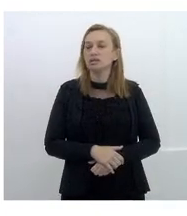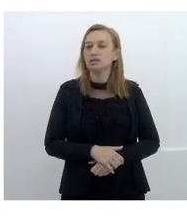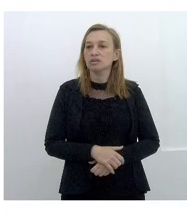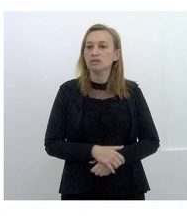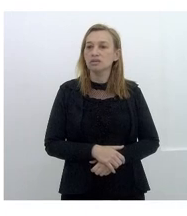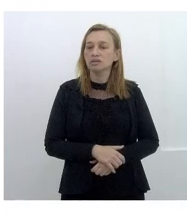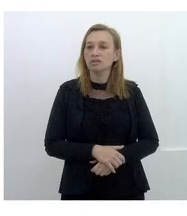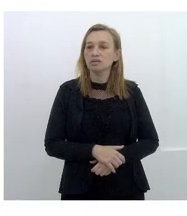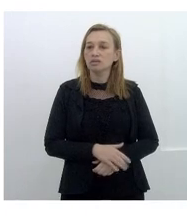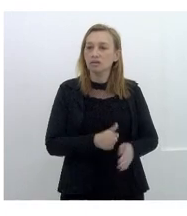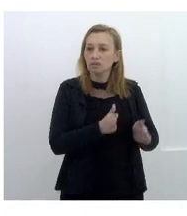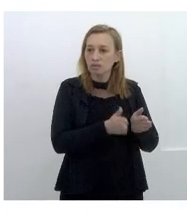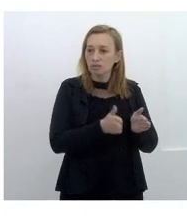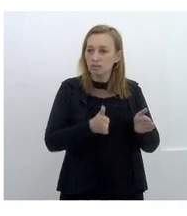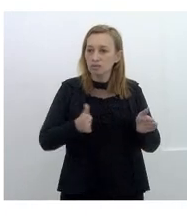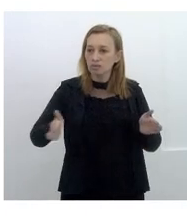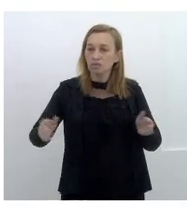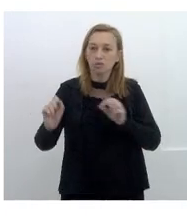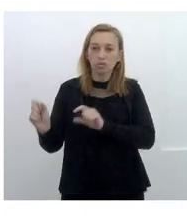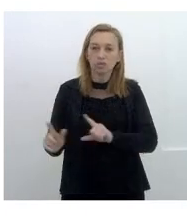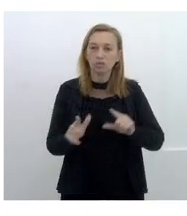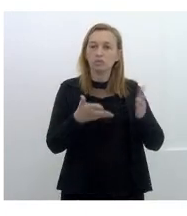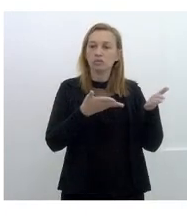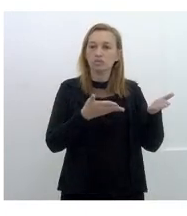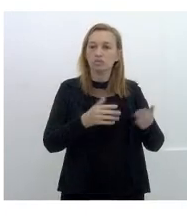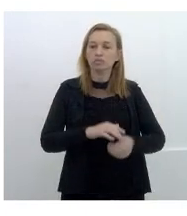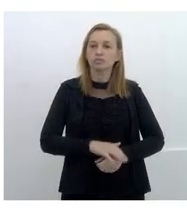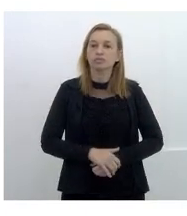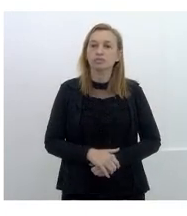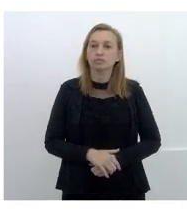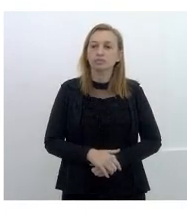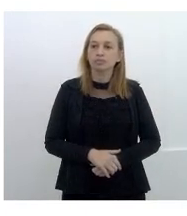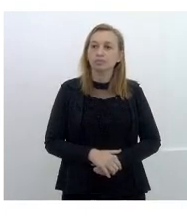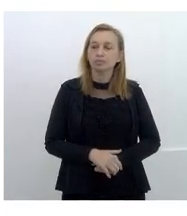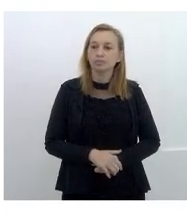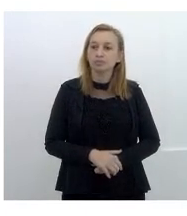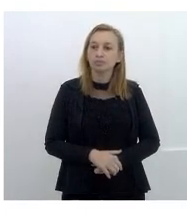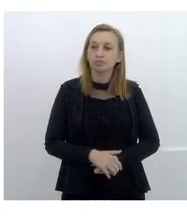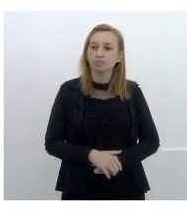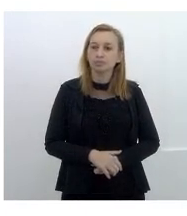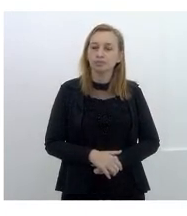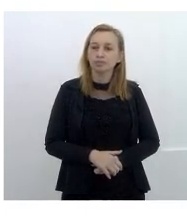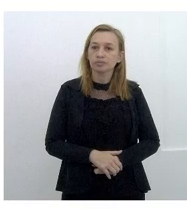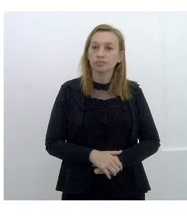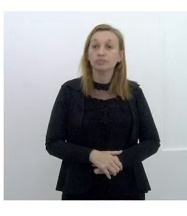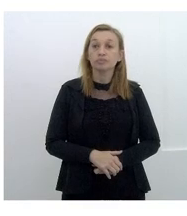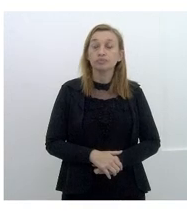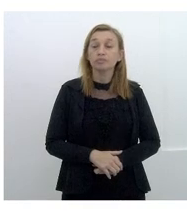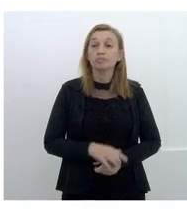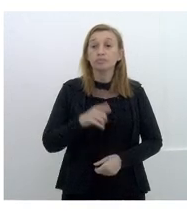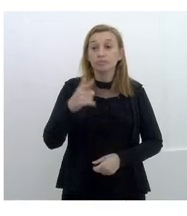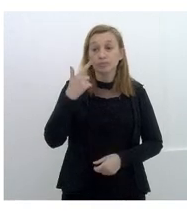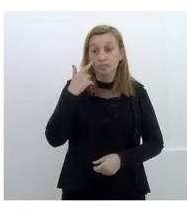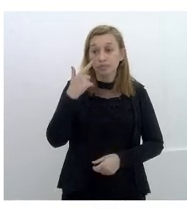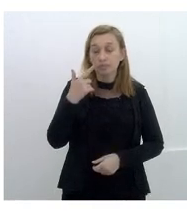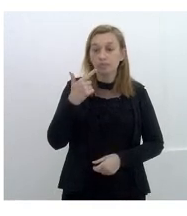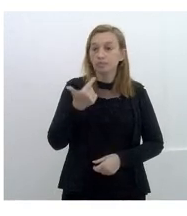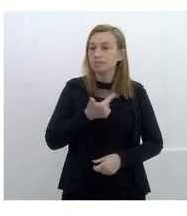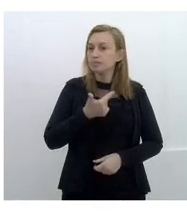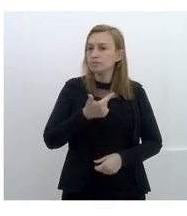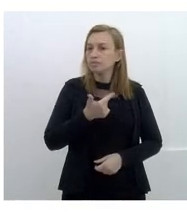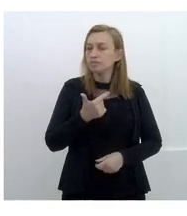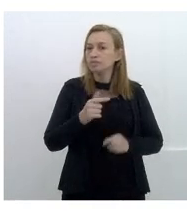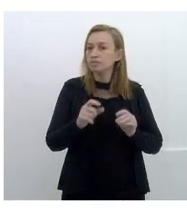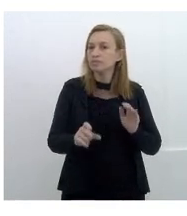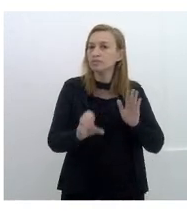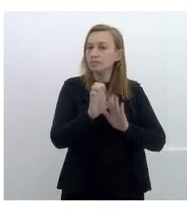e é próximos LED por gentileza e aqui a gente previu uma segunda